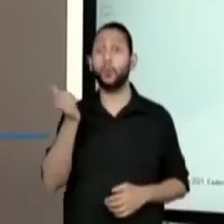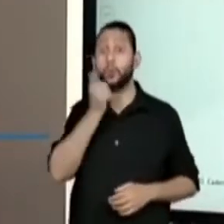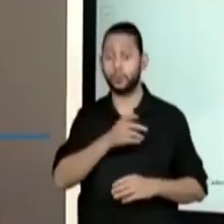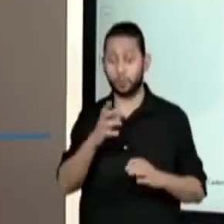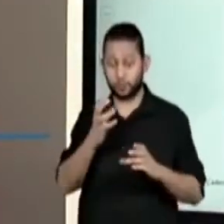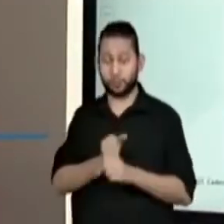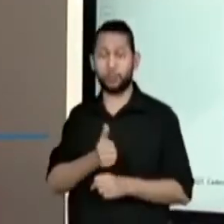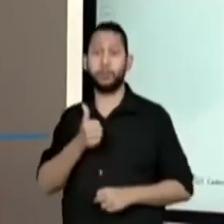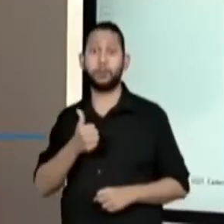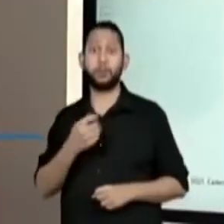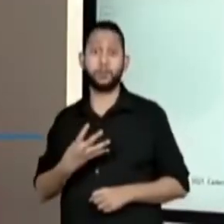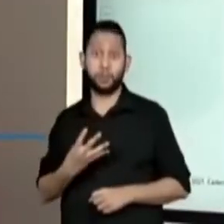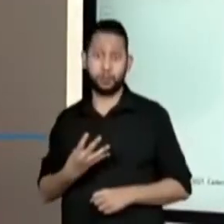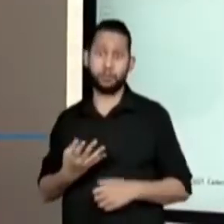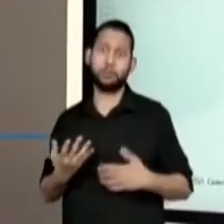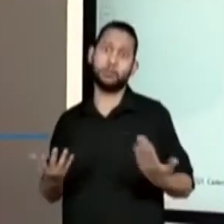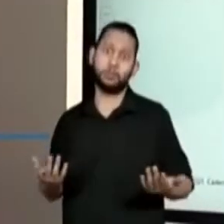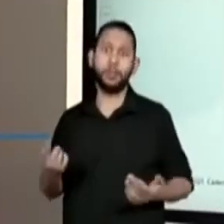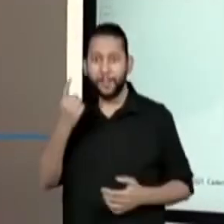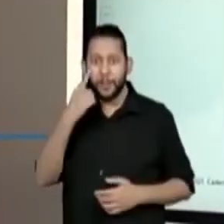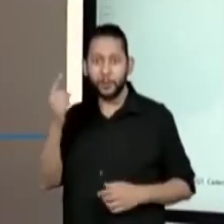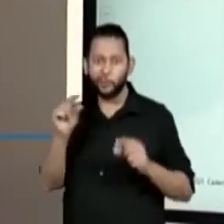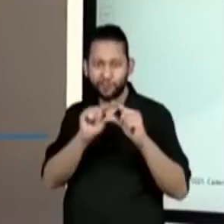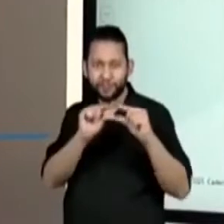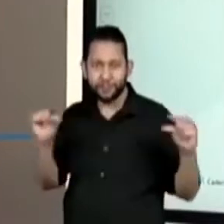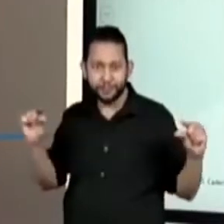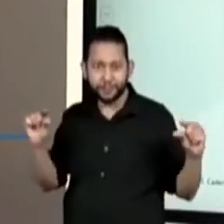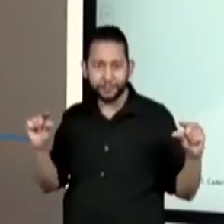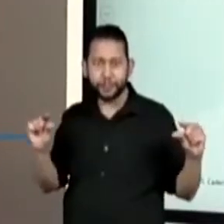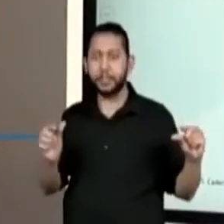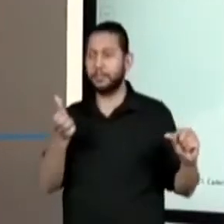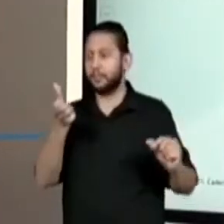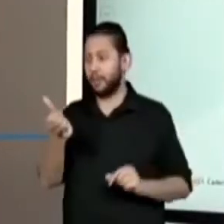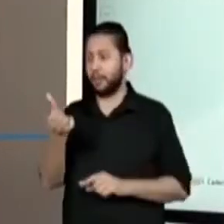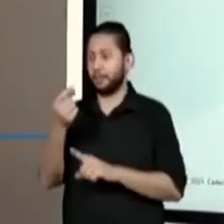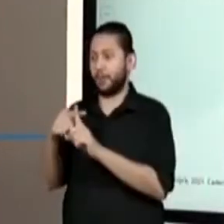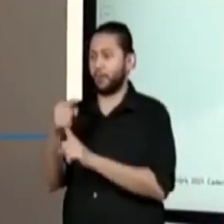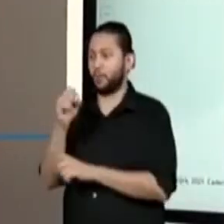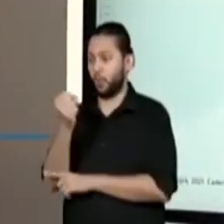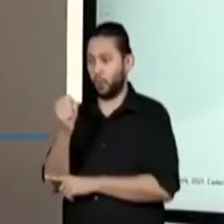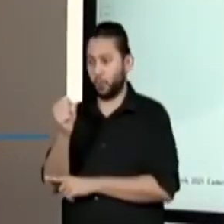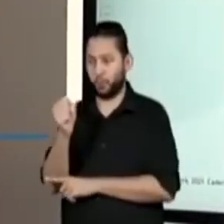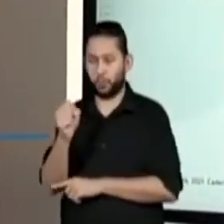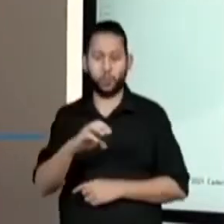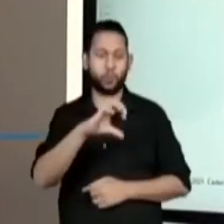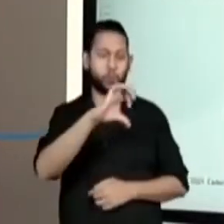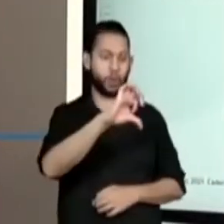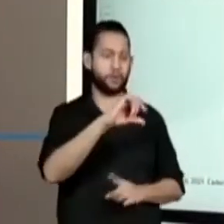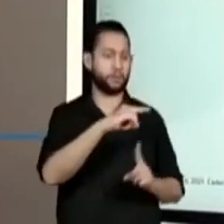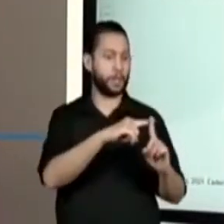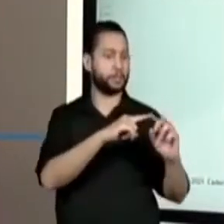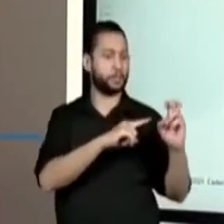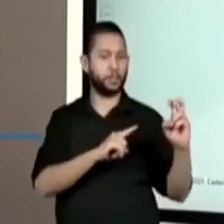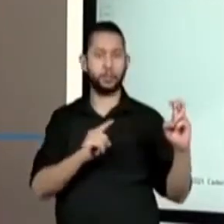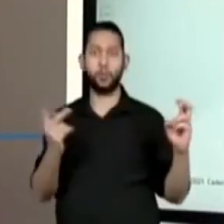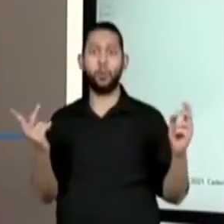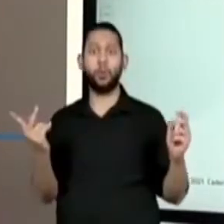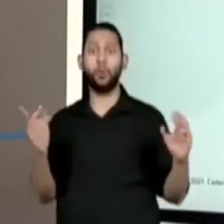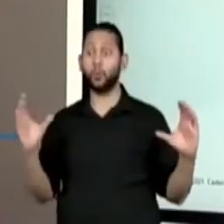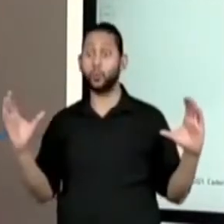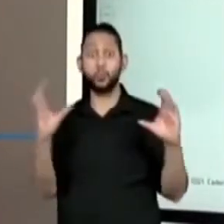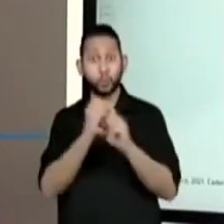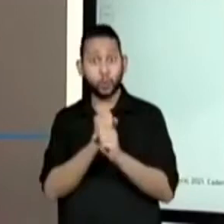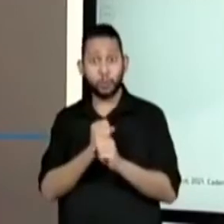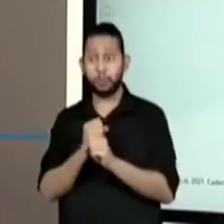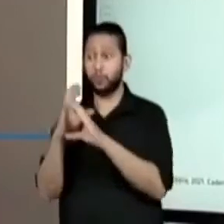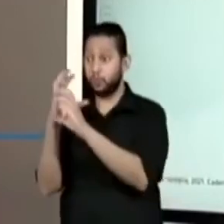ficaram 14 cartas e nós registramos a expressão tá bom a nota aí no seu material se não tiver um material com caderninho